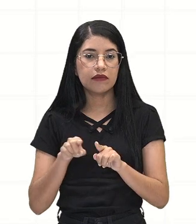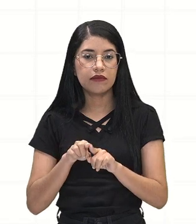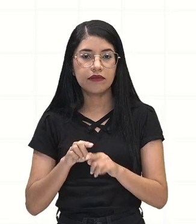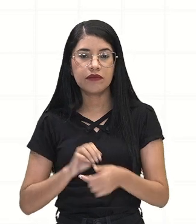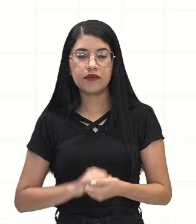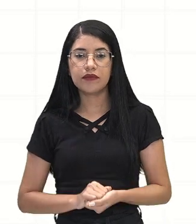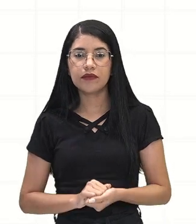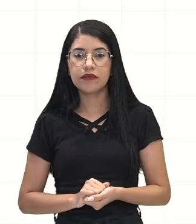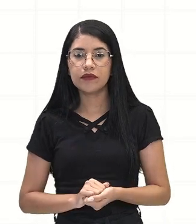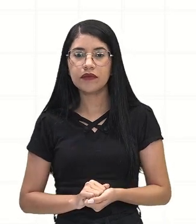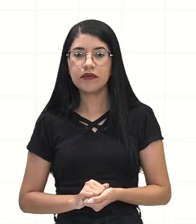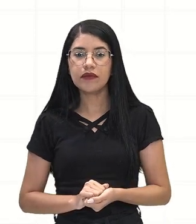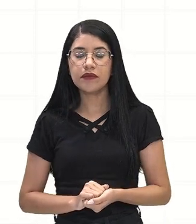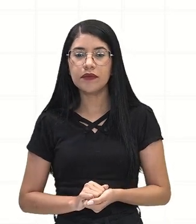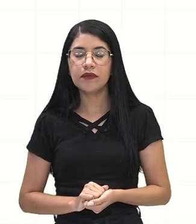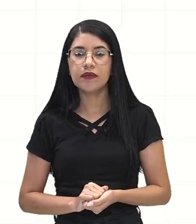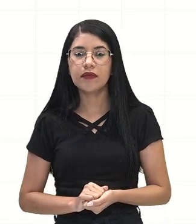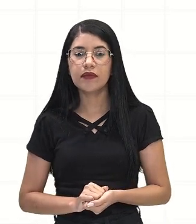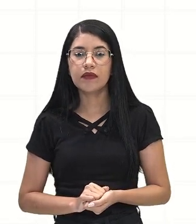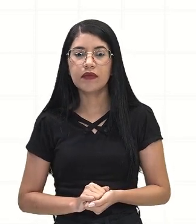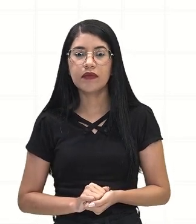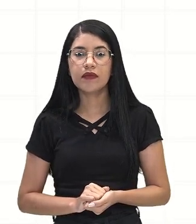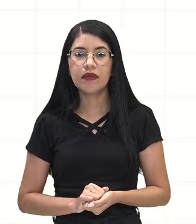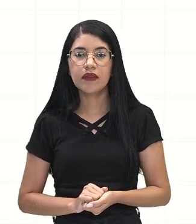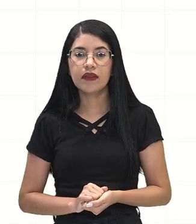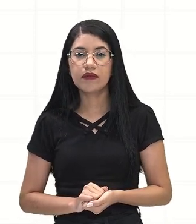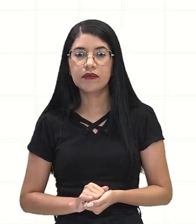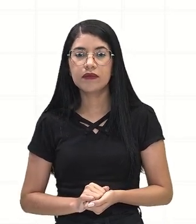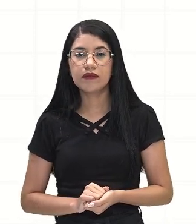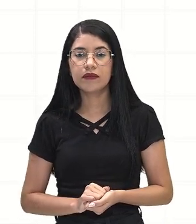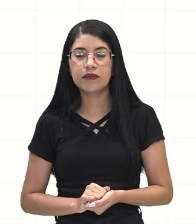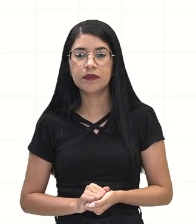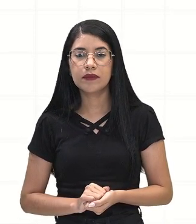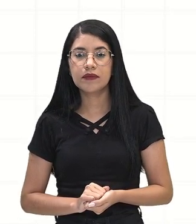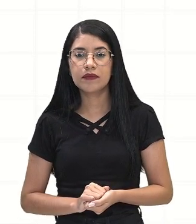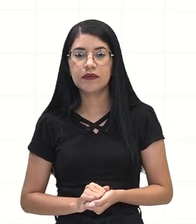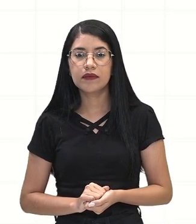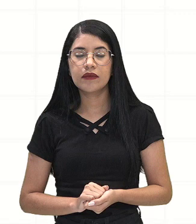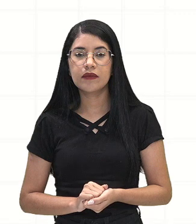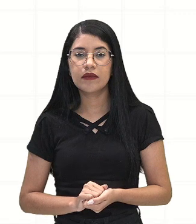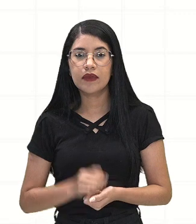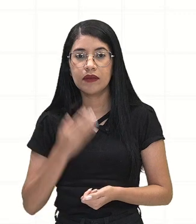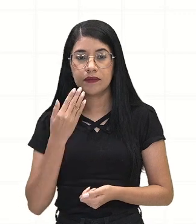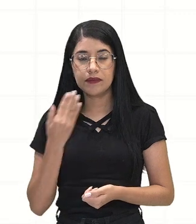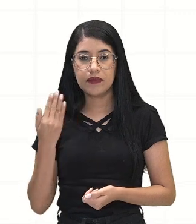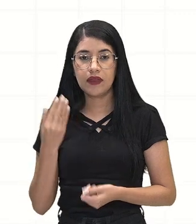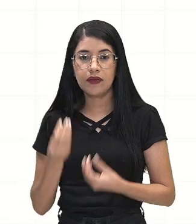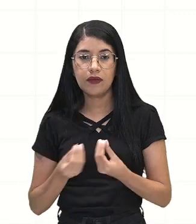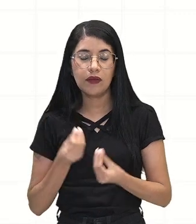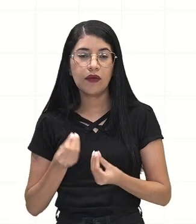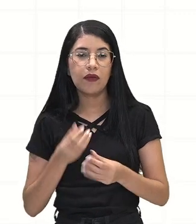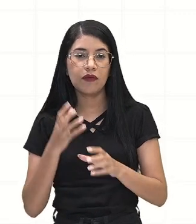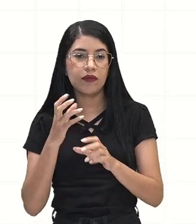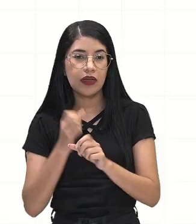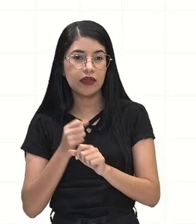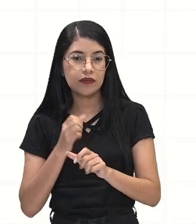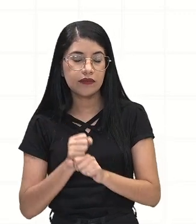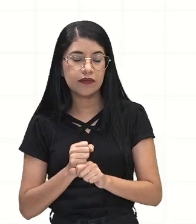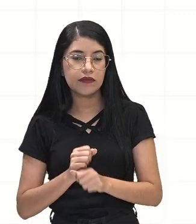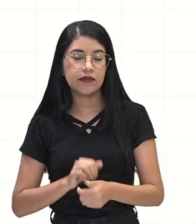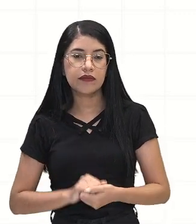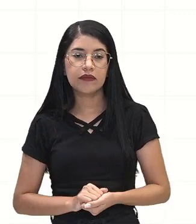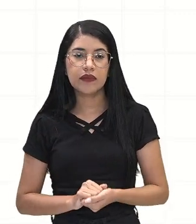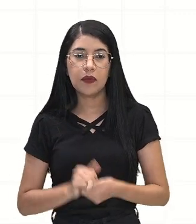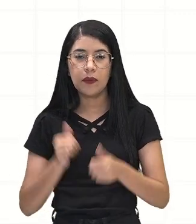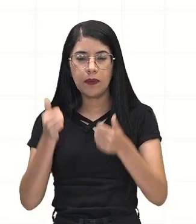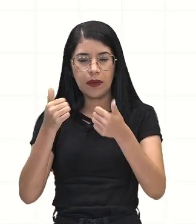se eu observar aqui, é 50 graus, beleza? Então, vamos aqui para o nossa resolução.